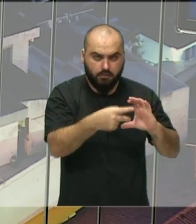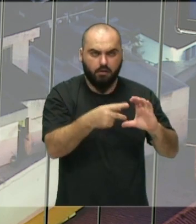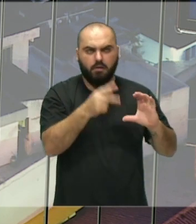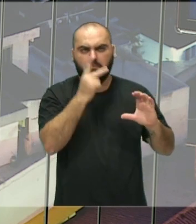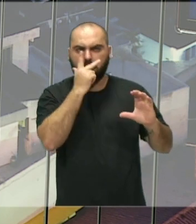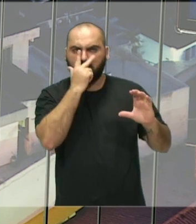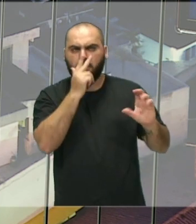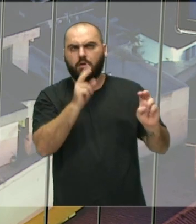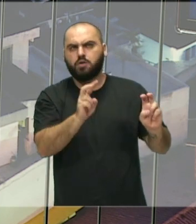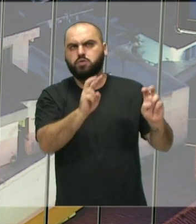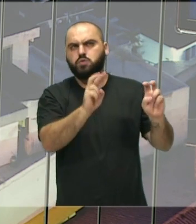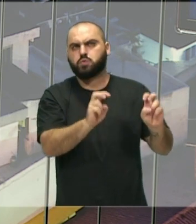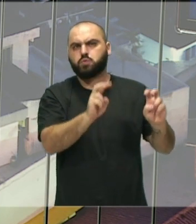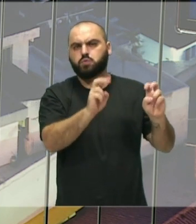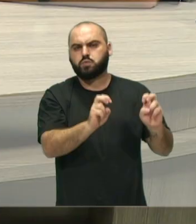questão